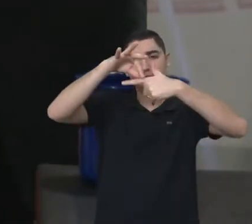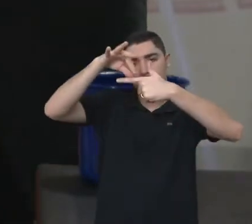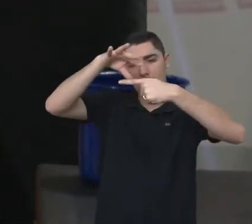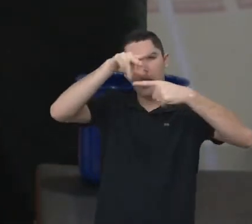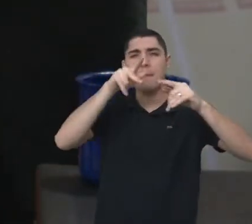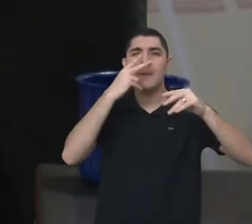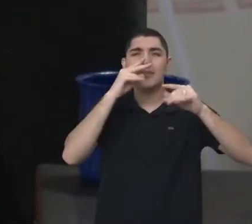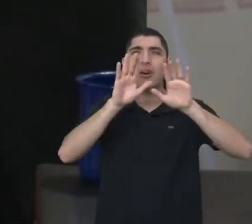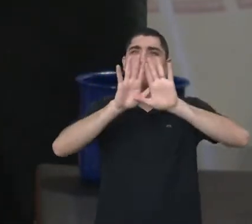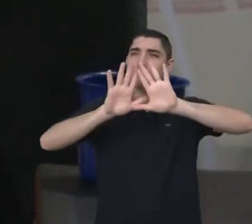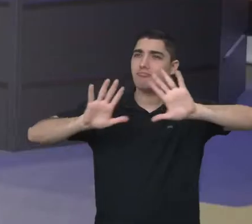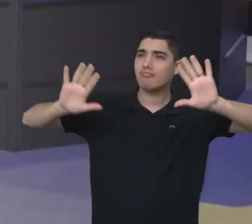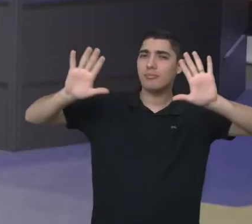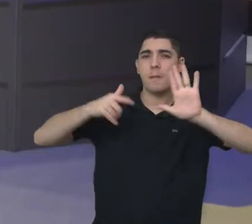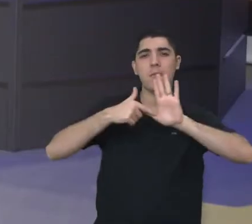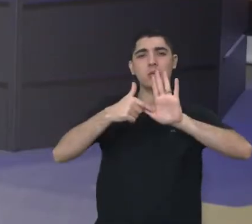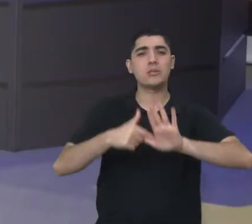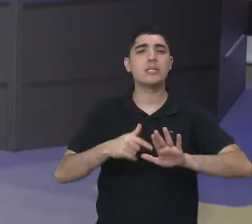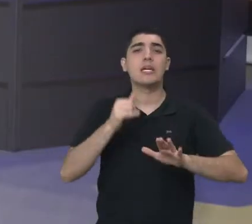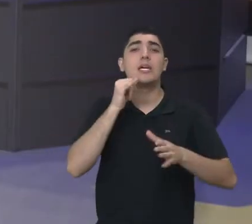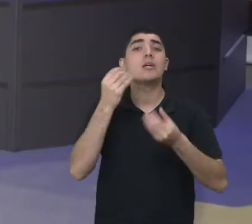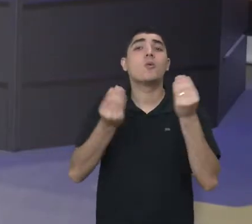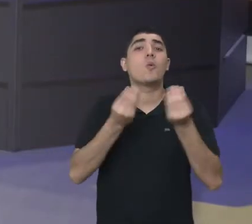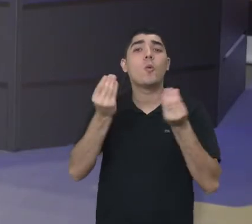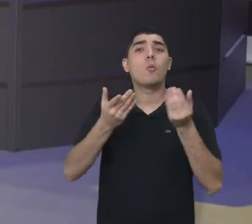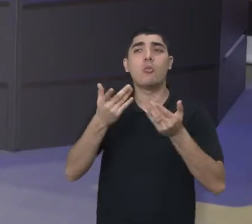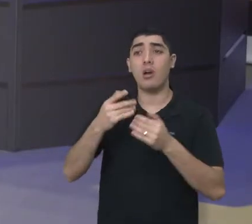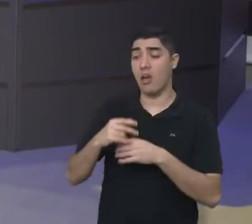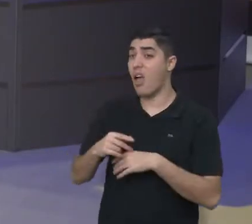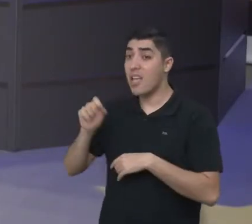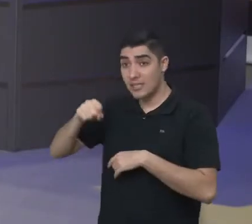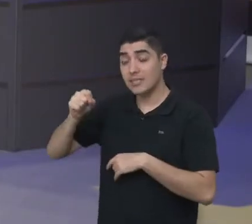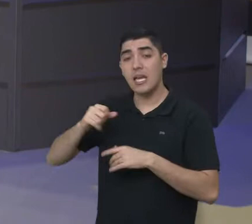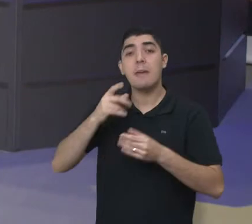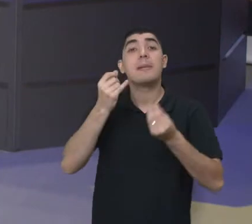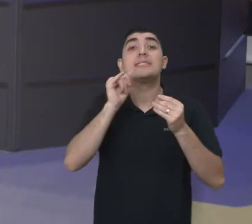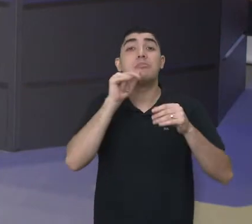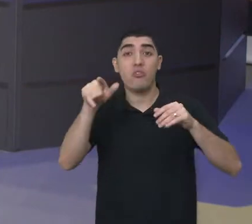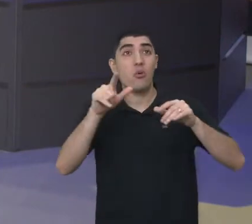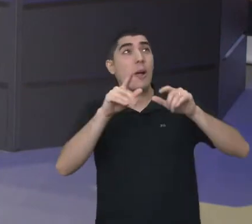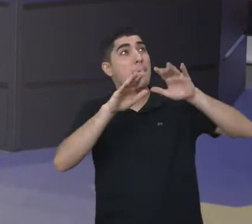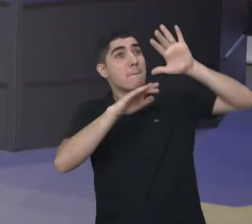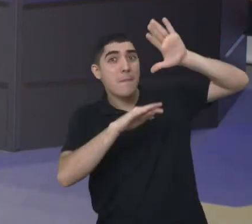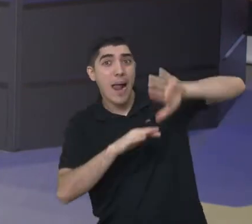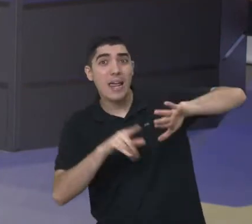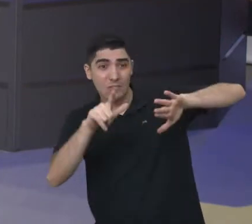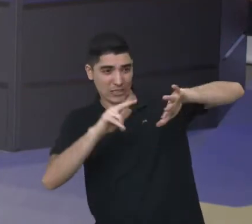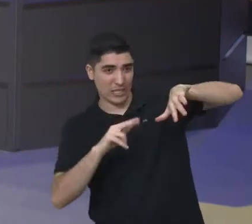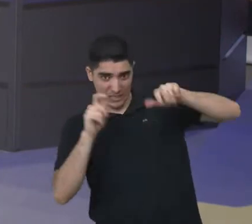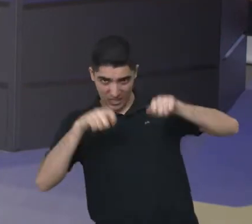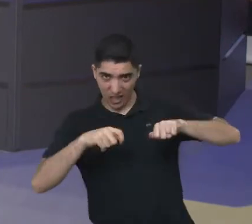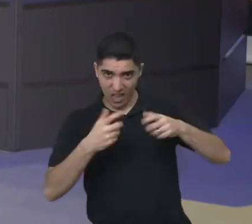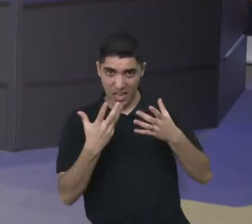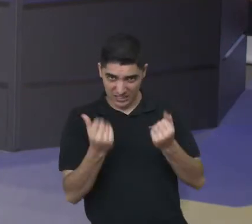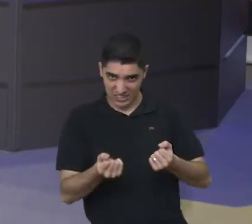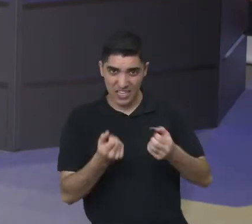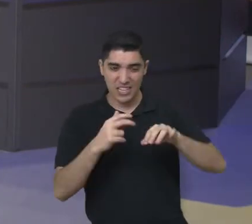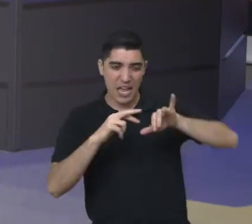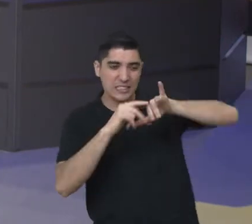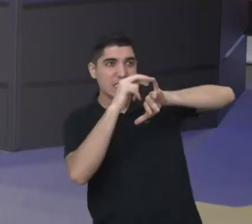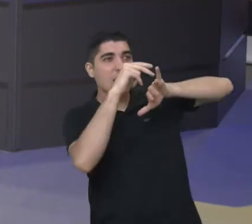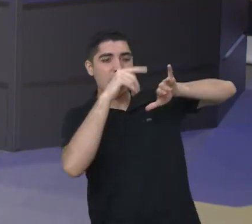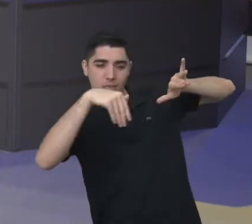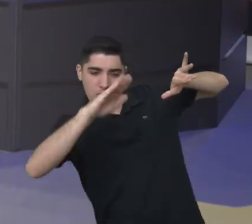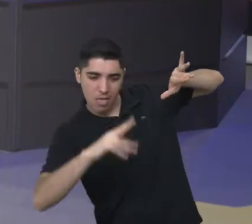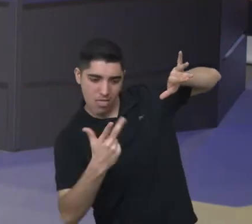arte em parede, sim. E como é que é isso, cara? Se precisar subir num andaime para pintar, você vai? Como é que funciona? Eu vou. Tenho um pouco medo de altura, mas eu